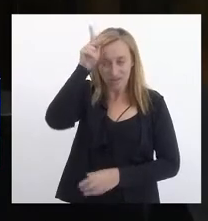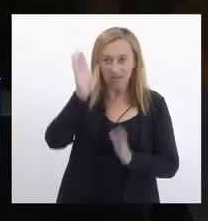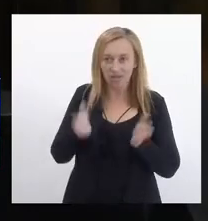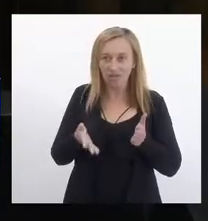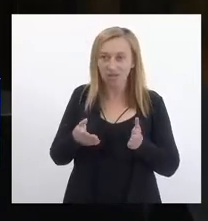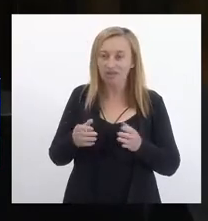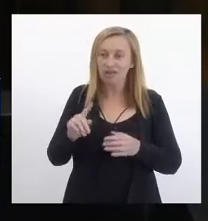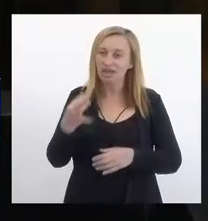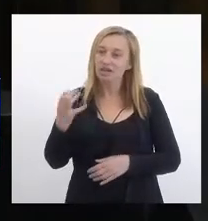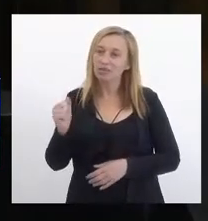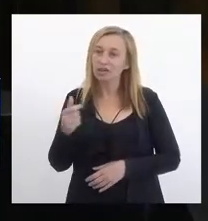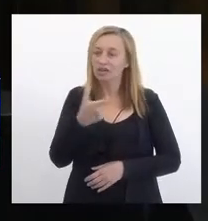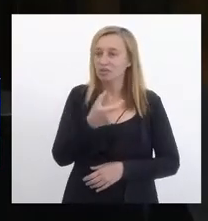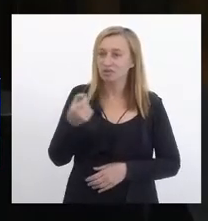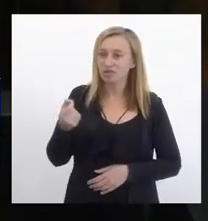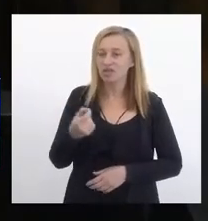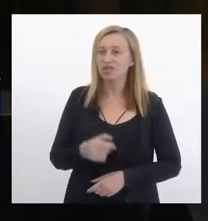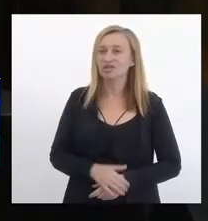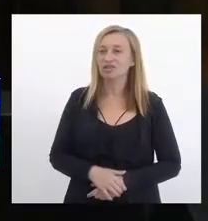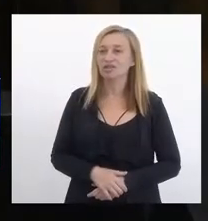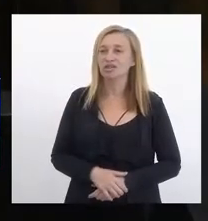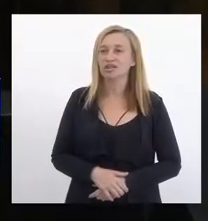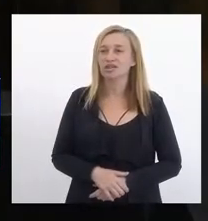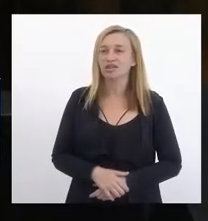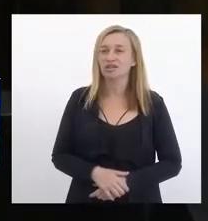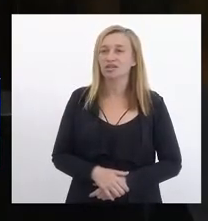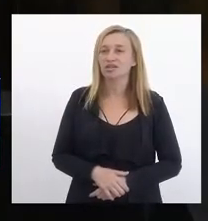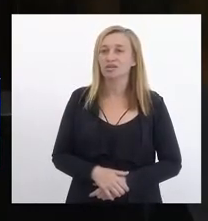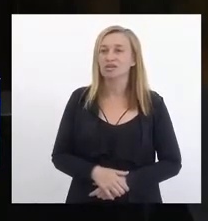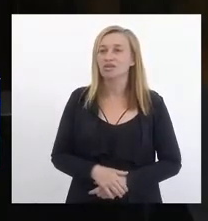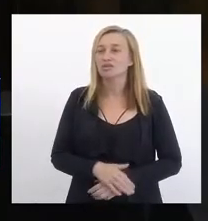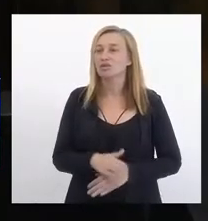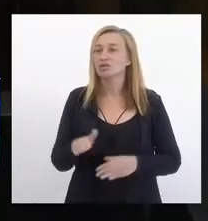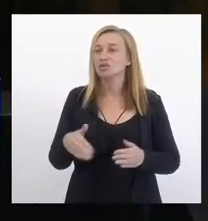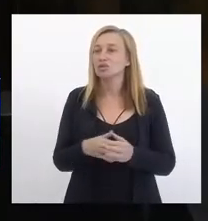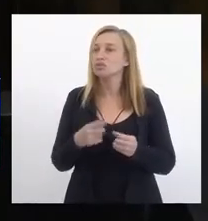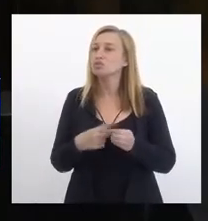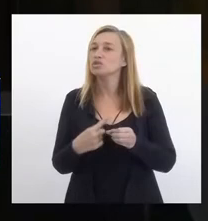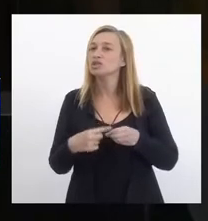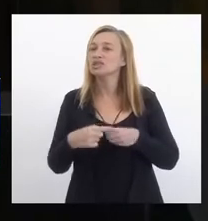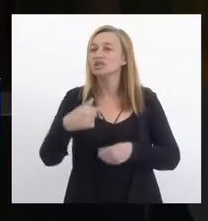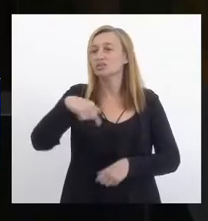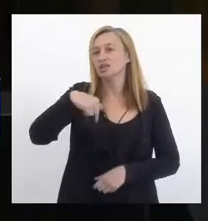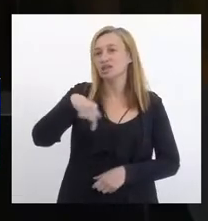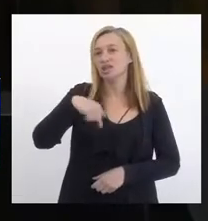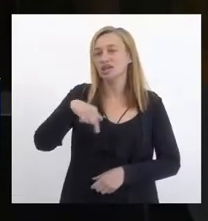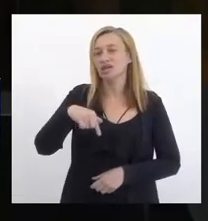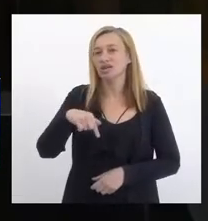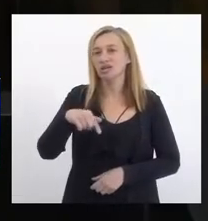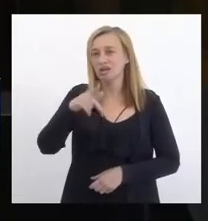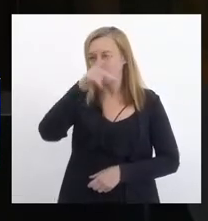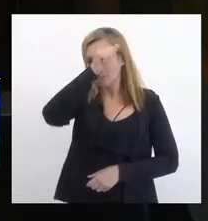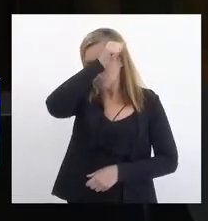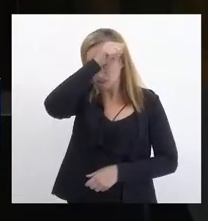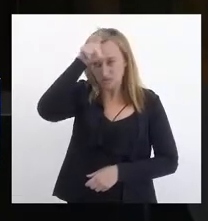a campanha em 2020 percorreu todo o município de Queimados, o prefeito